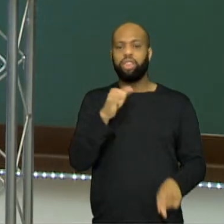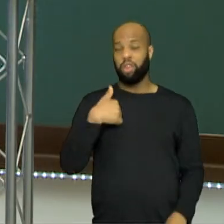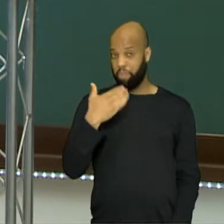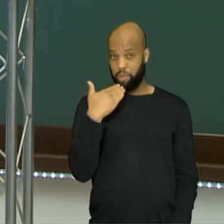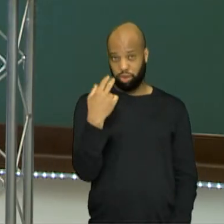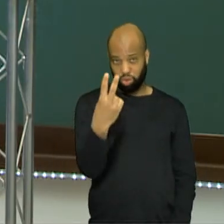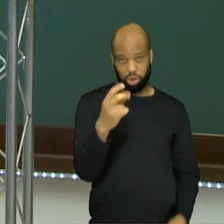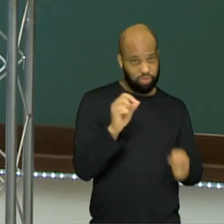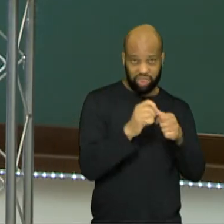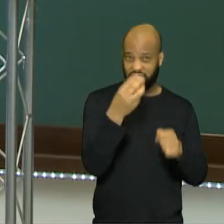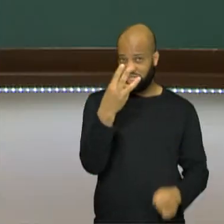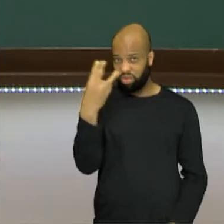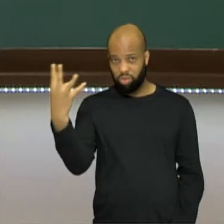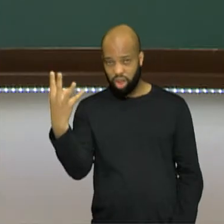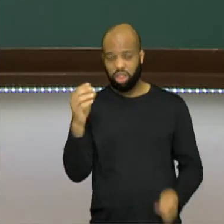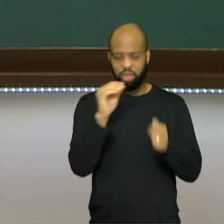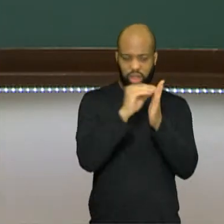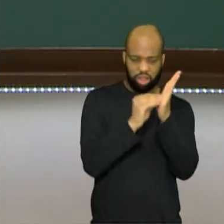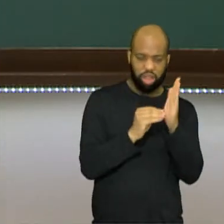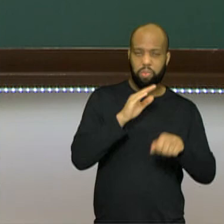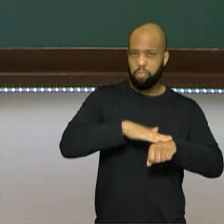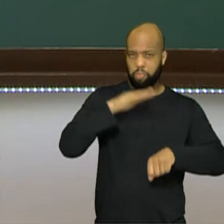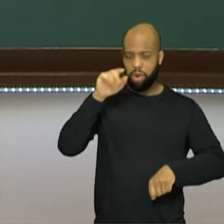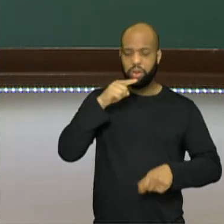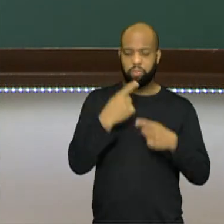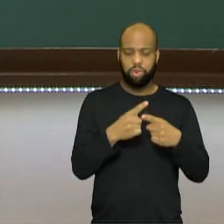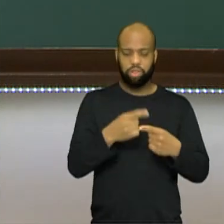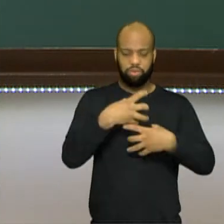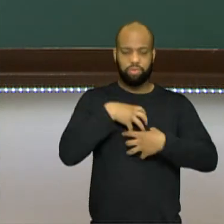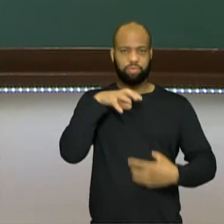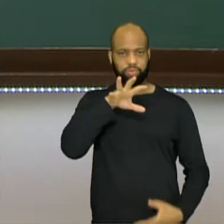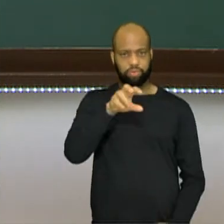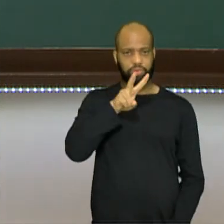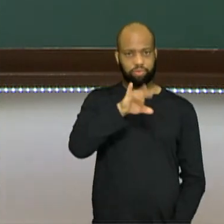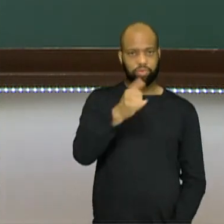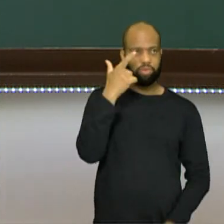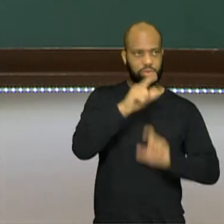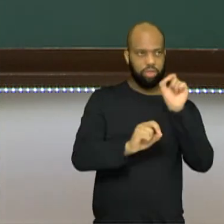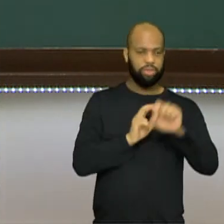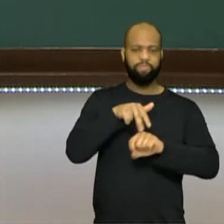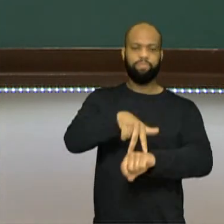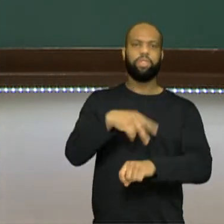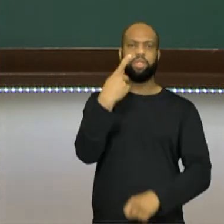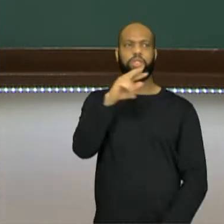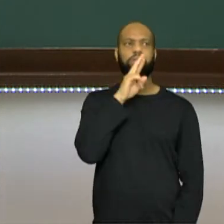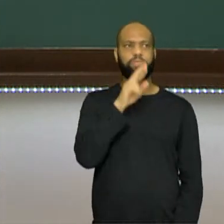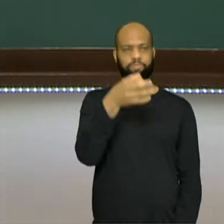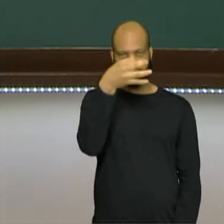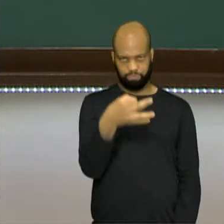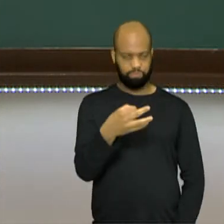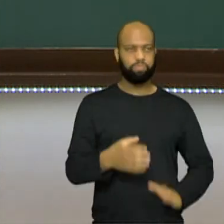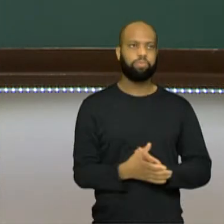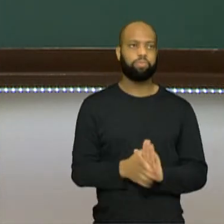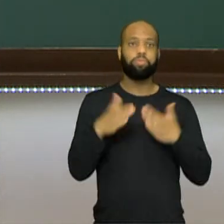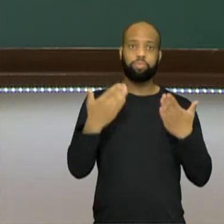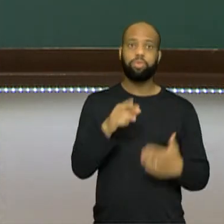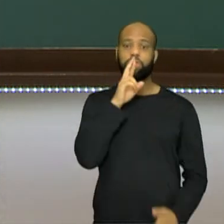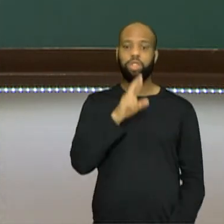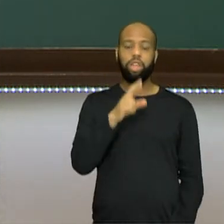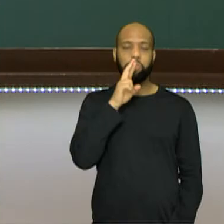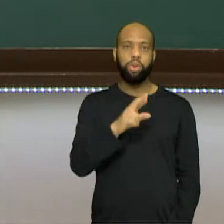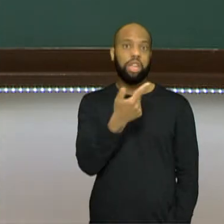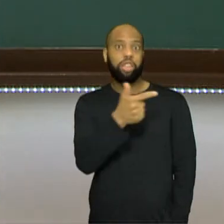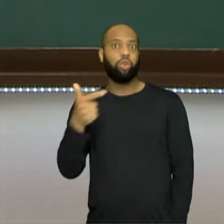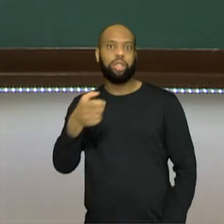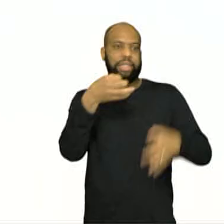mais, estabeleça alguns itens que possam dar uma sustentação maior à sua resposta. Novamente, ela é uma resposta que não